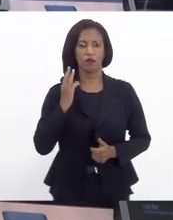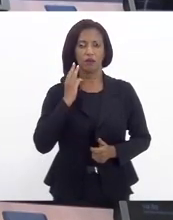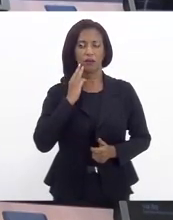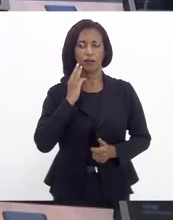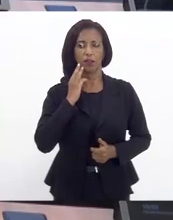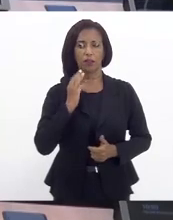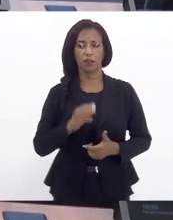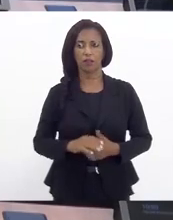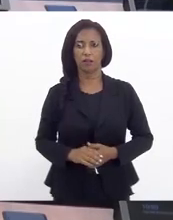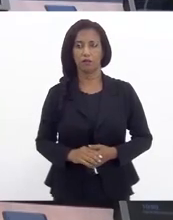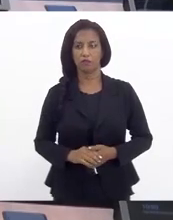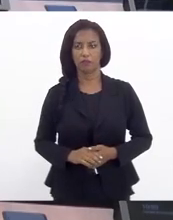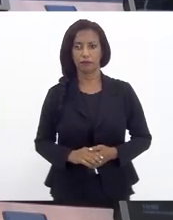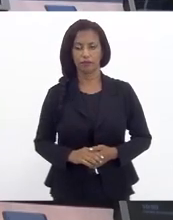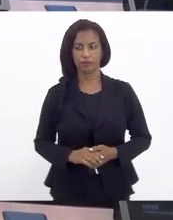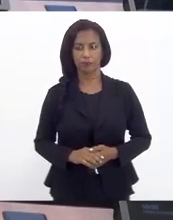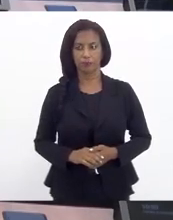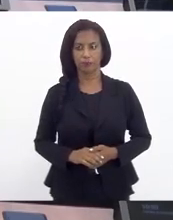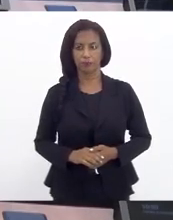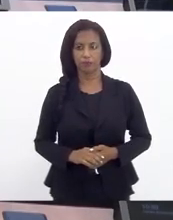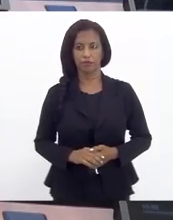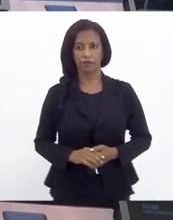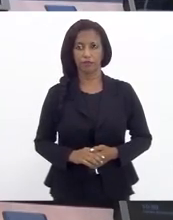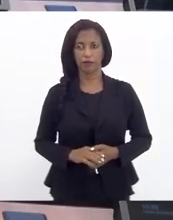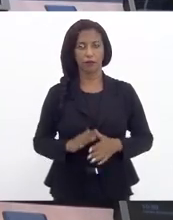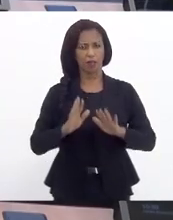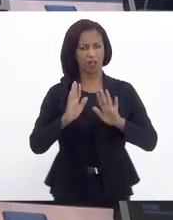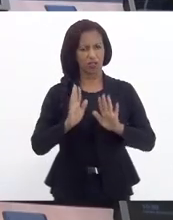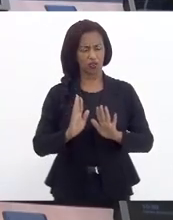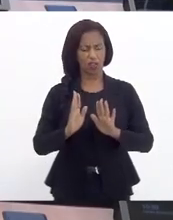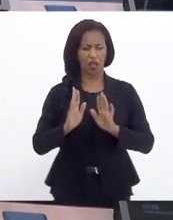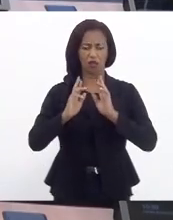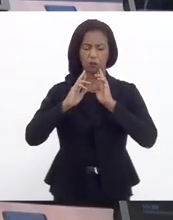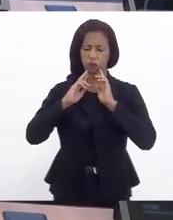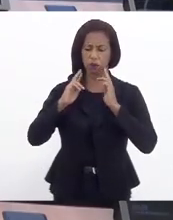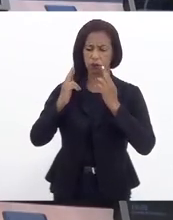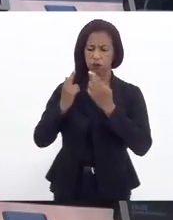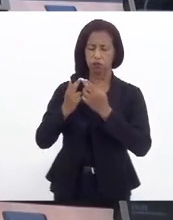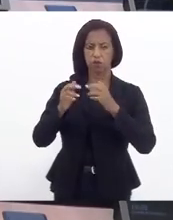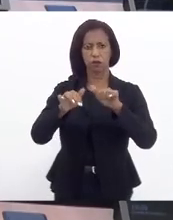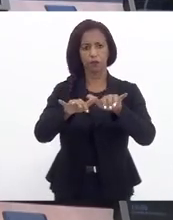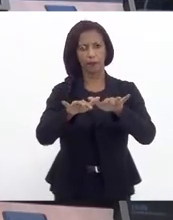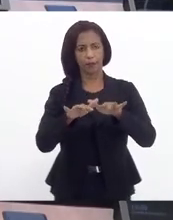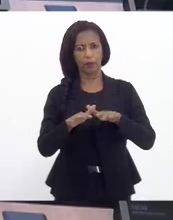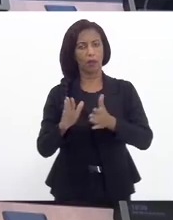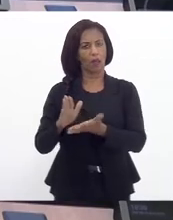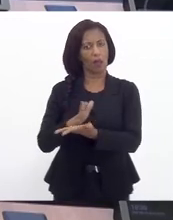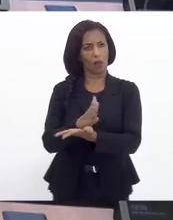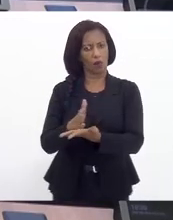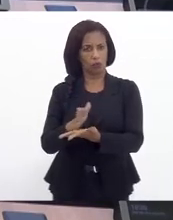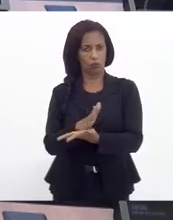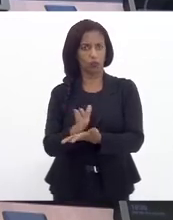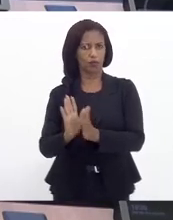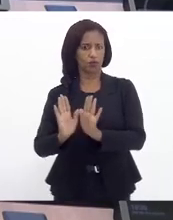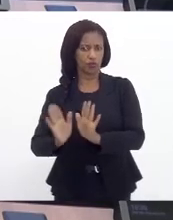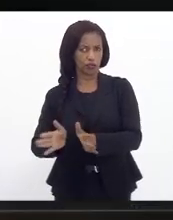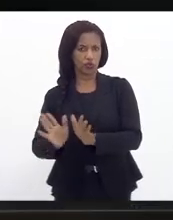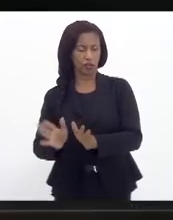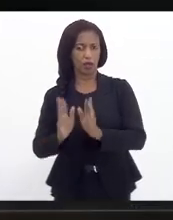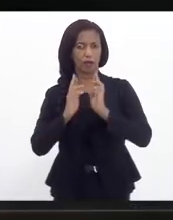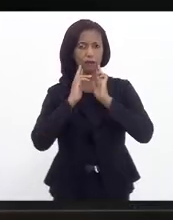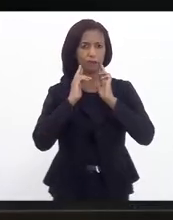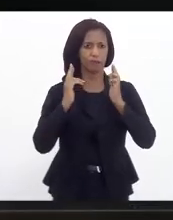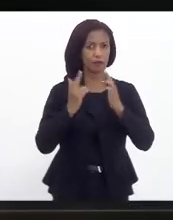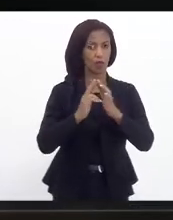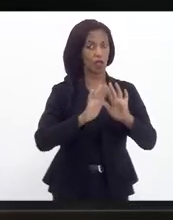Bem, nós já realizamos algumas audiências públicas, fizemos uma reunião